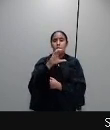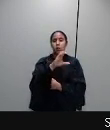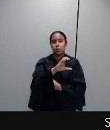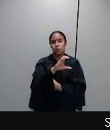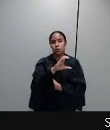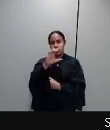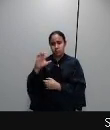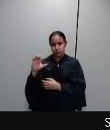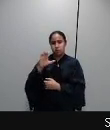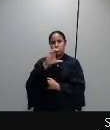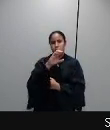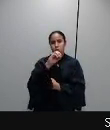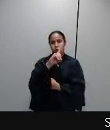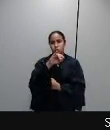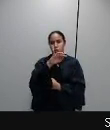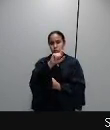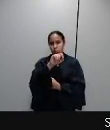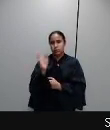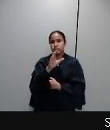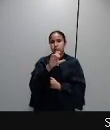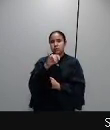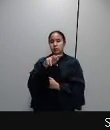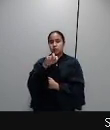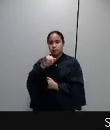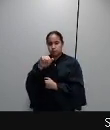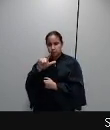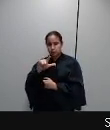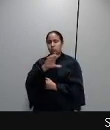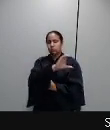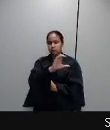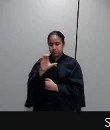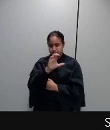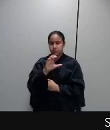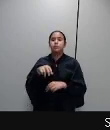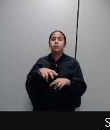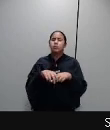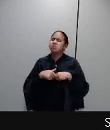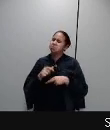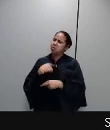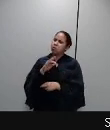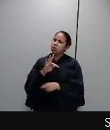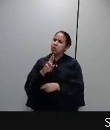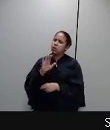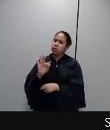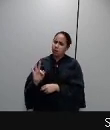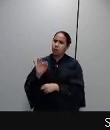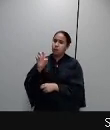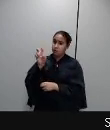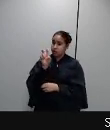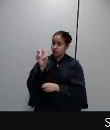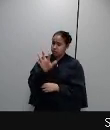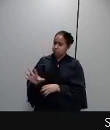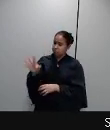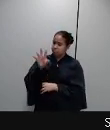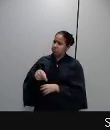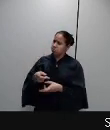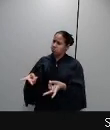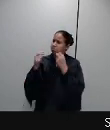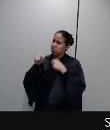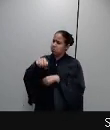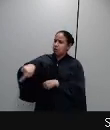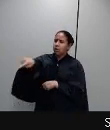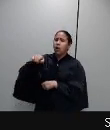após julgamento do resp corretivos presidente do TRF daqui da região remeter os autos ao colegiado prejuízos consolidar